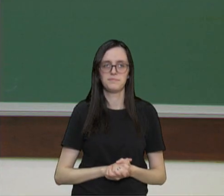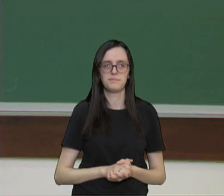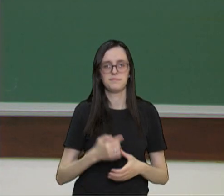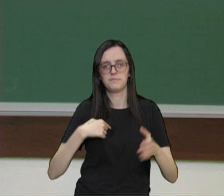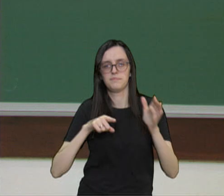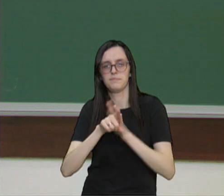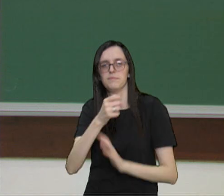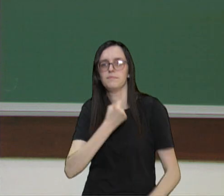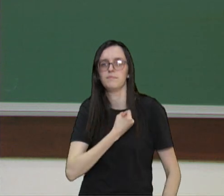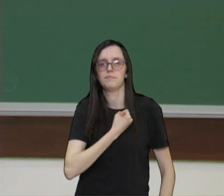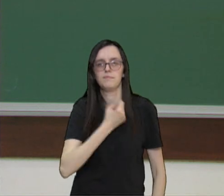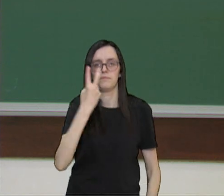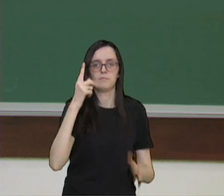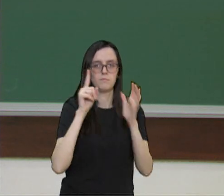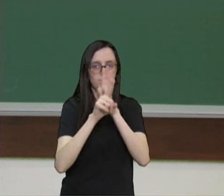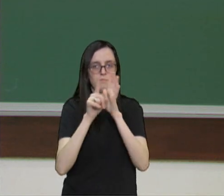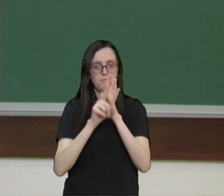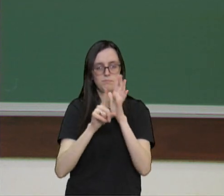Pergunta 2 do quiz.